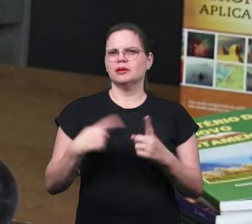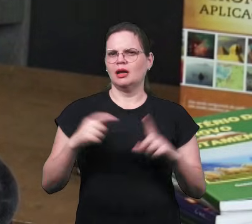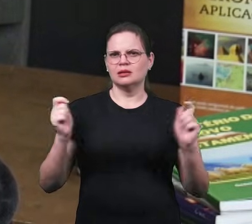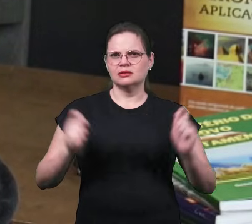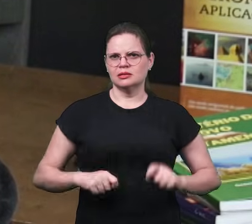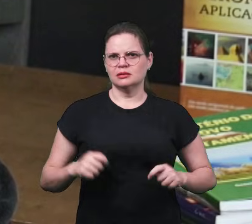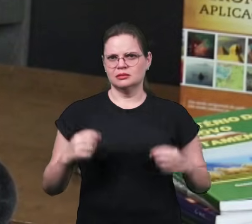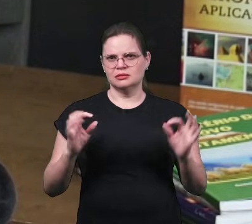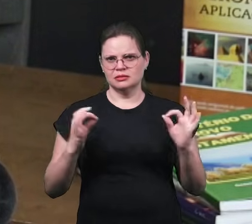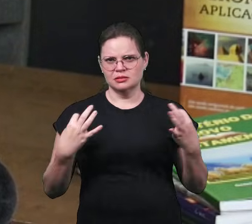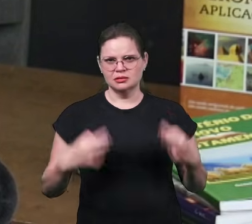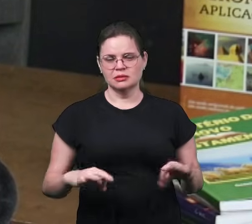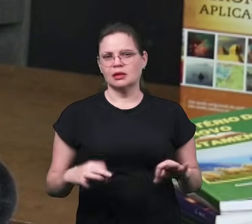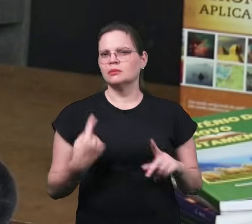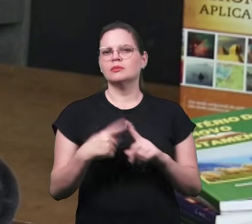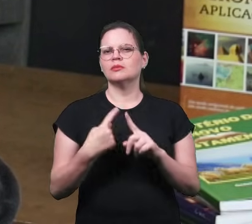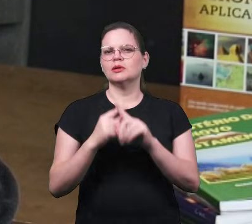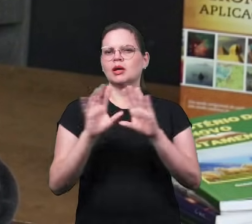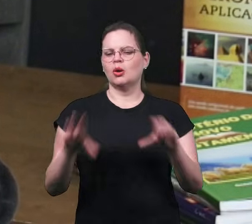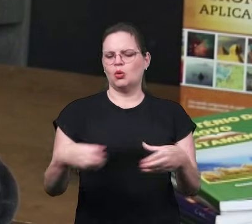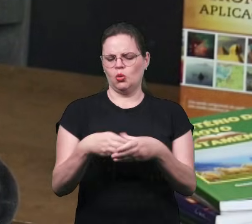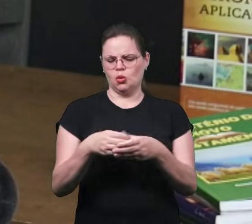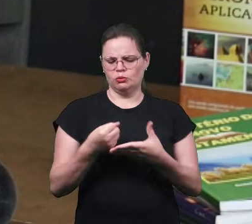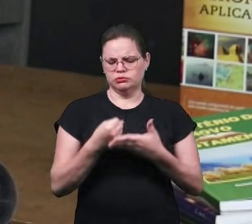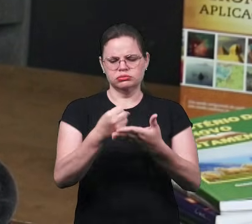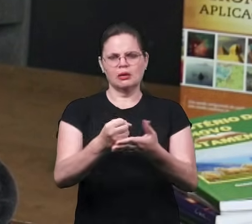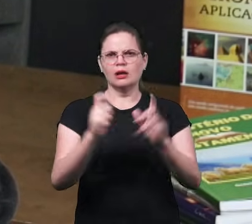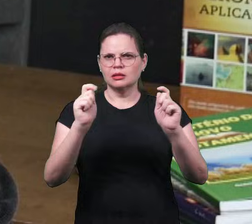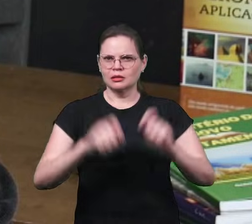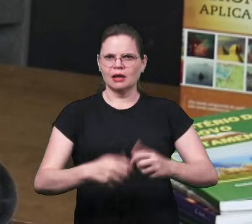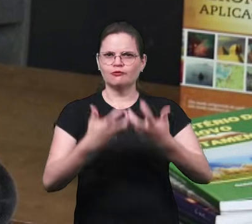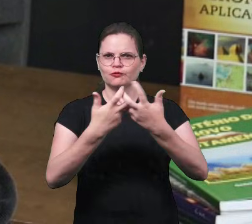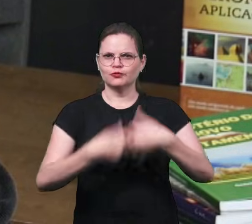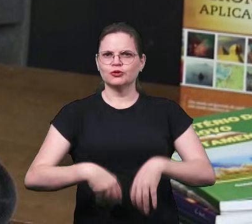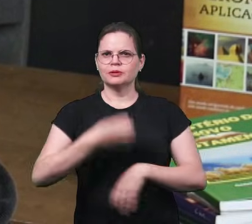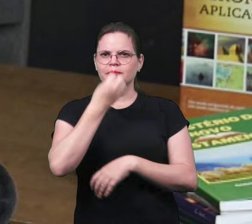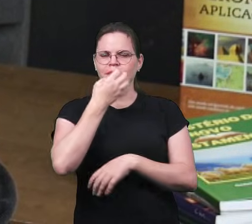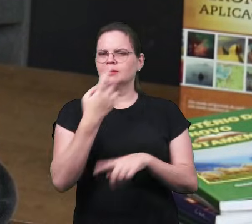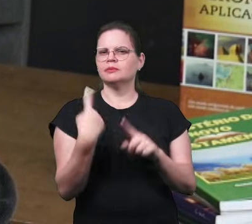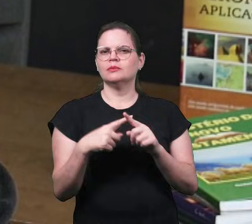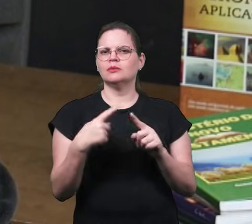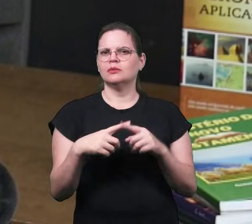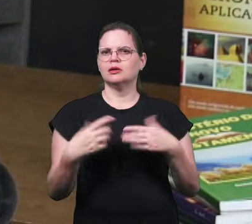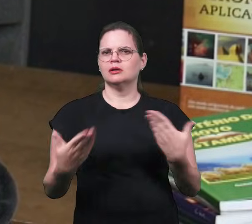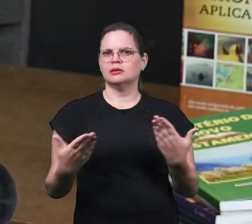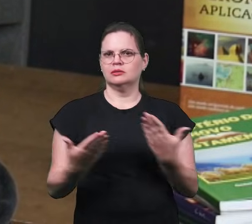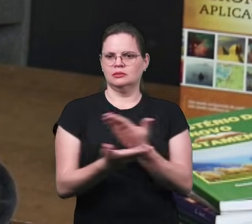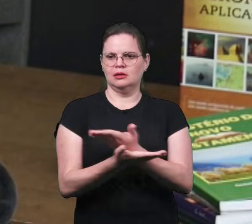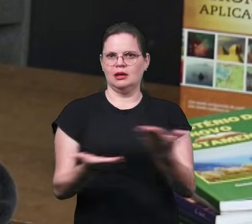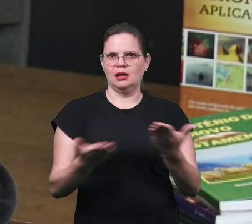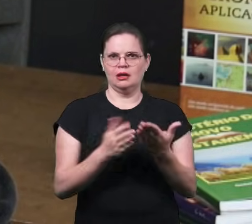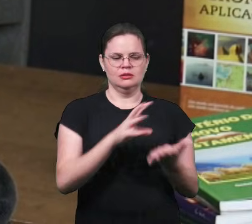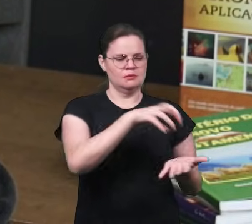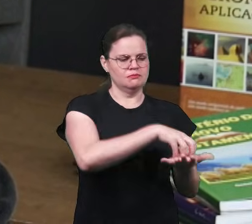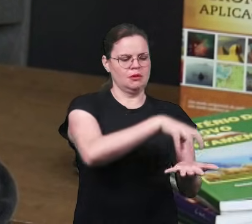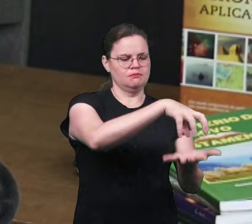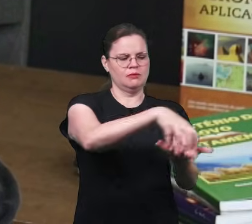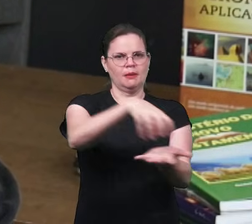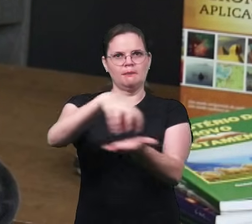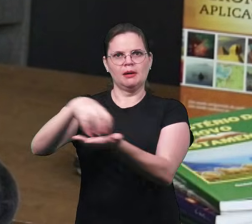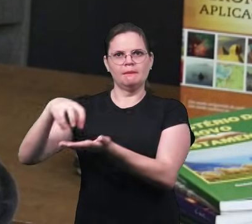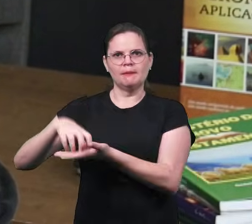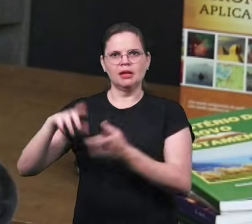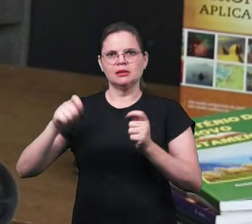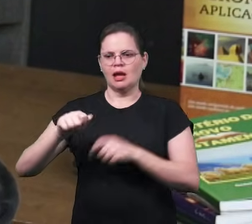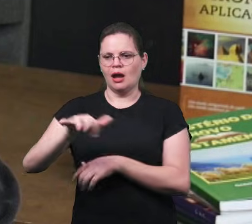né? Por que os grupos de assistência funcionam? Por que os polos funcionam? As